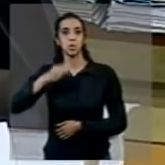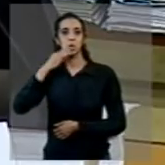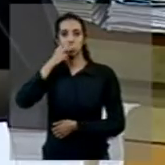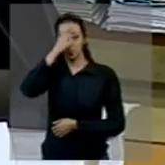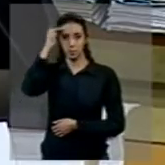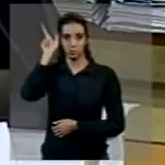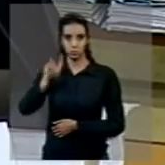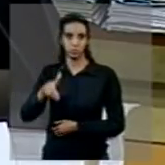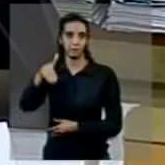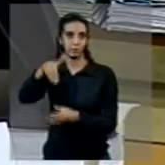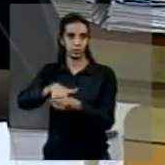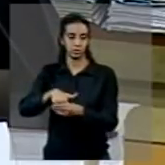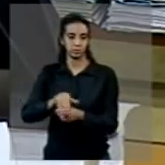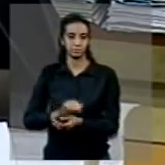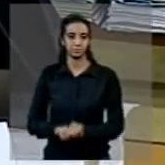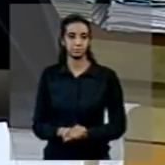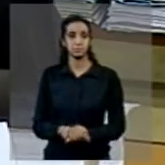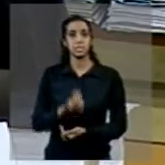eleitores.